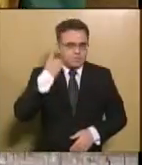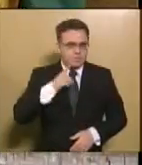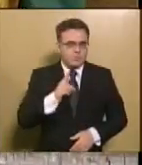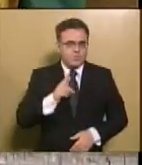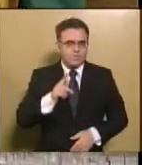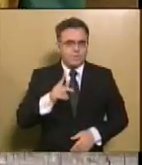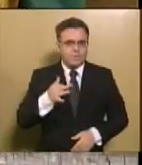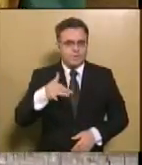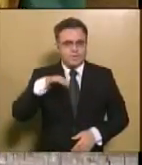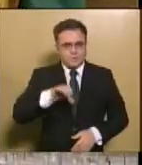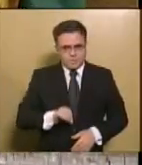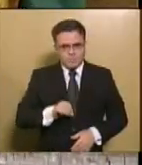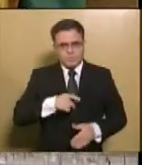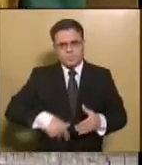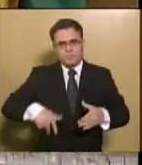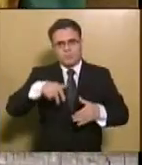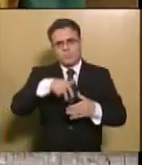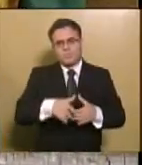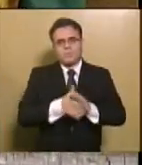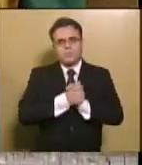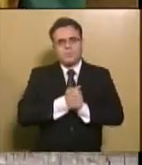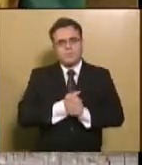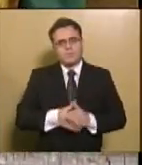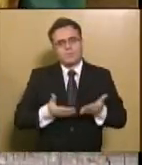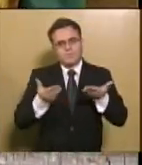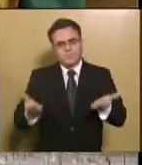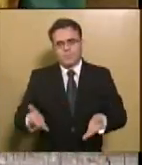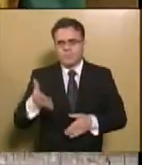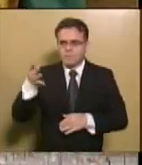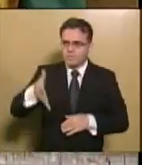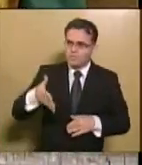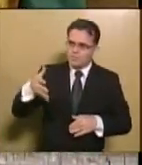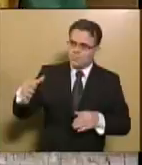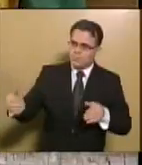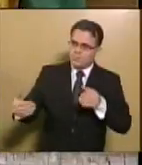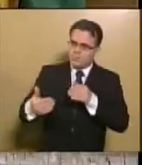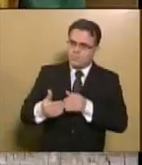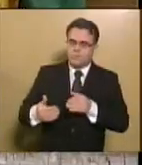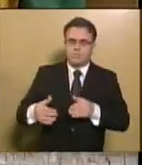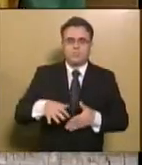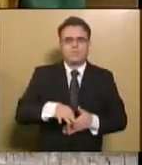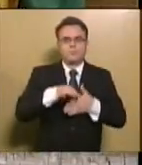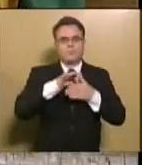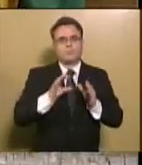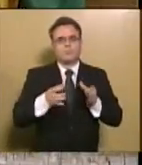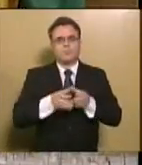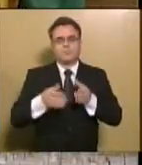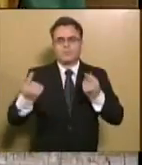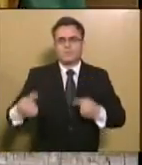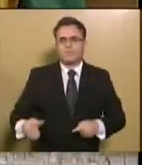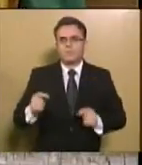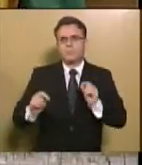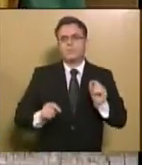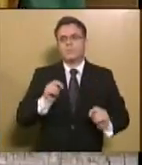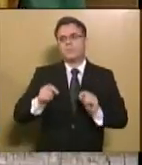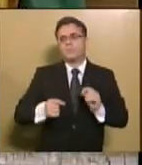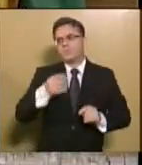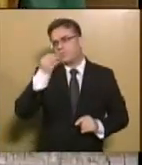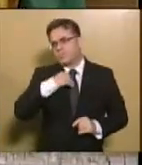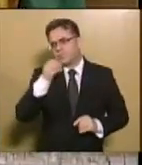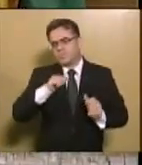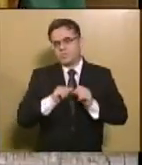e, em especial, os médicos. Em seguida, se reportou ao pronunciamento do líder da oposição em relação ao enfraquecimento do Poder